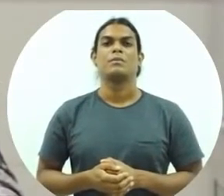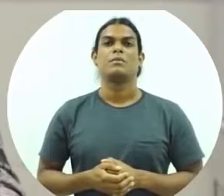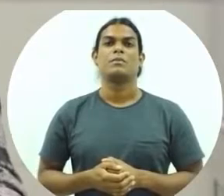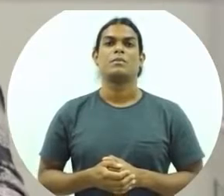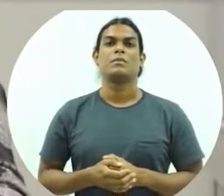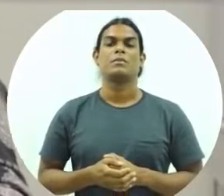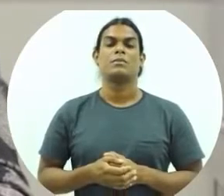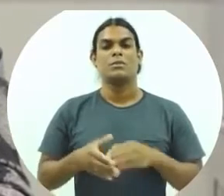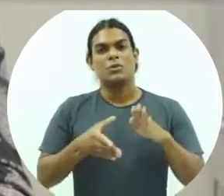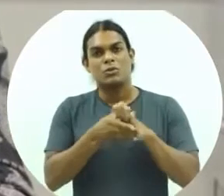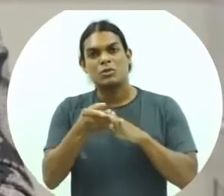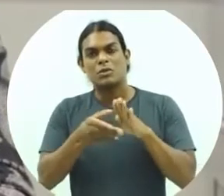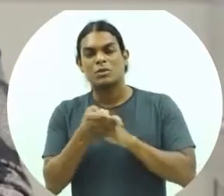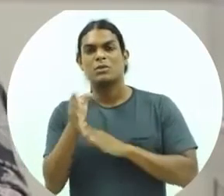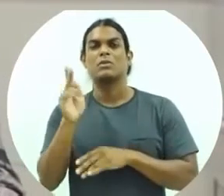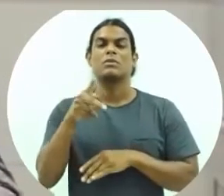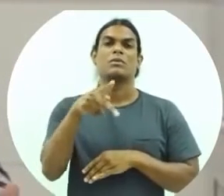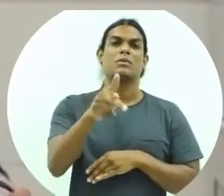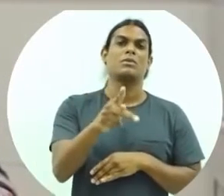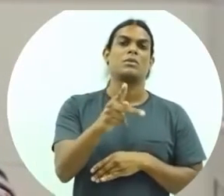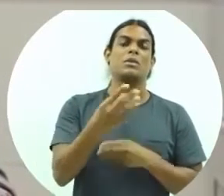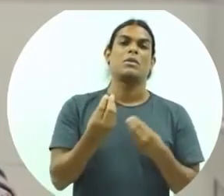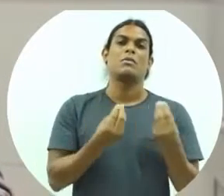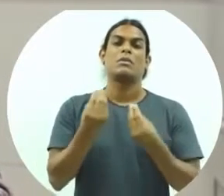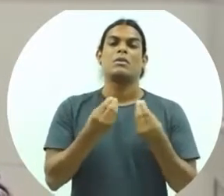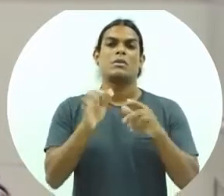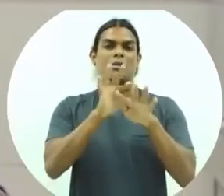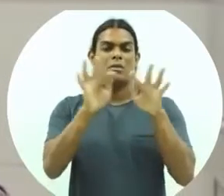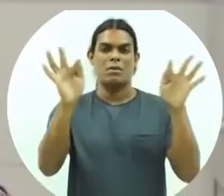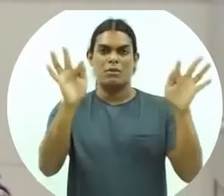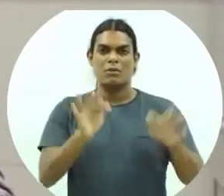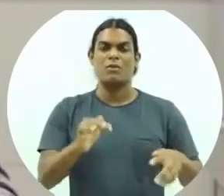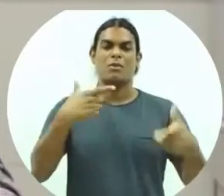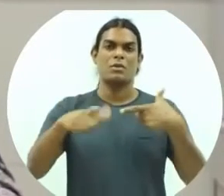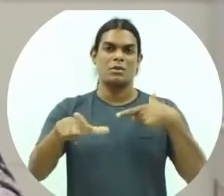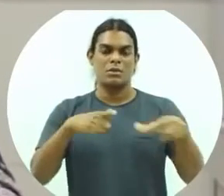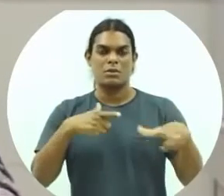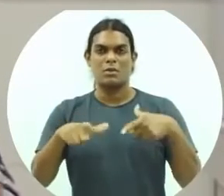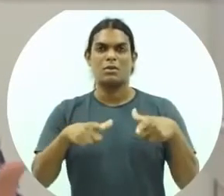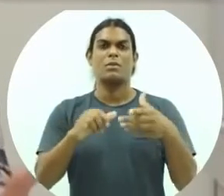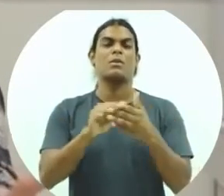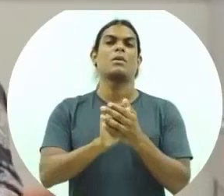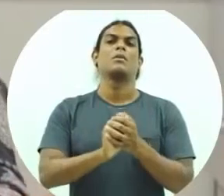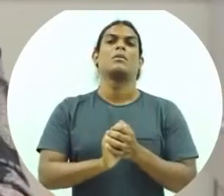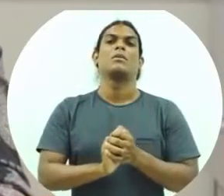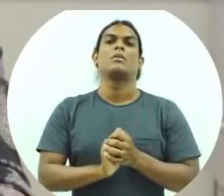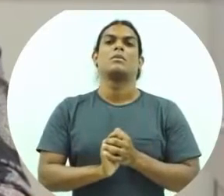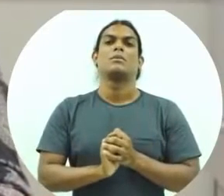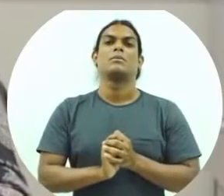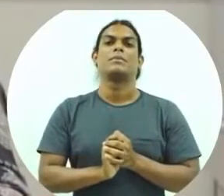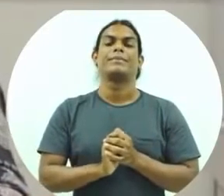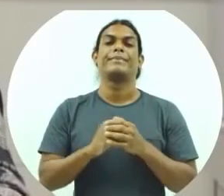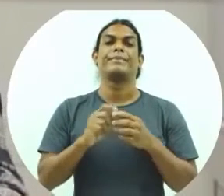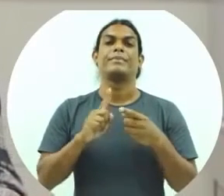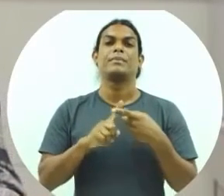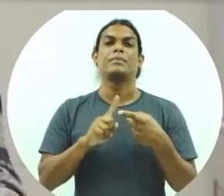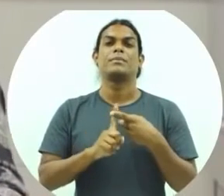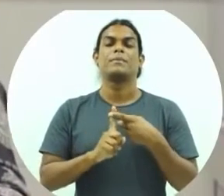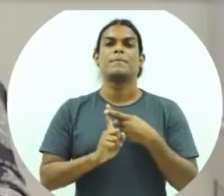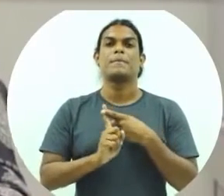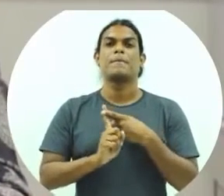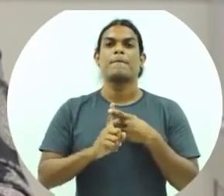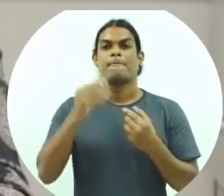organização. Dar orientação constante sobre o desempenho das pessoas, buscando melhorias. Estabelecer um clima de